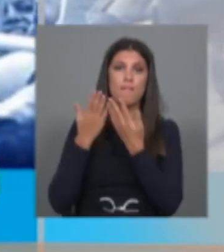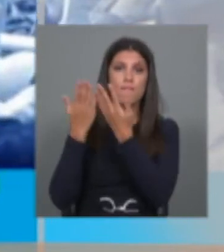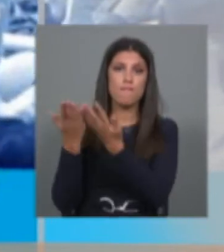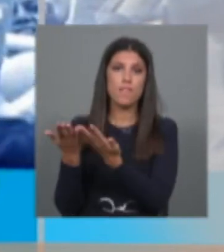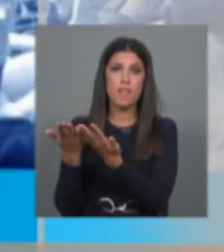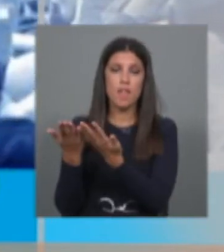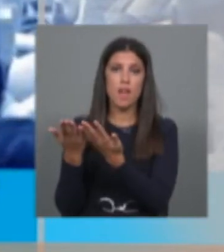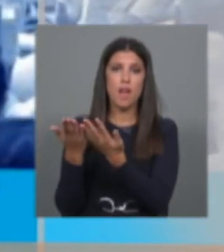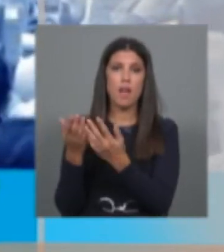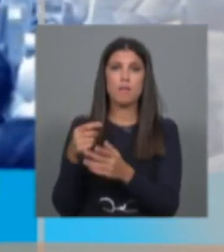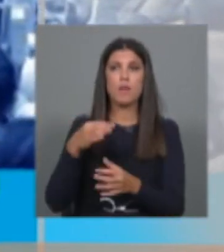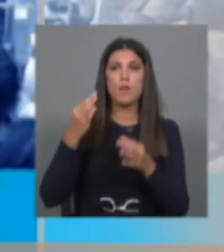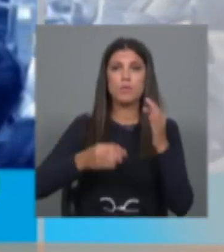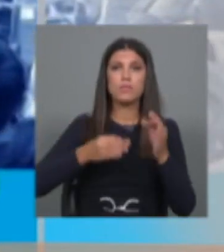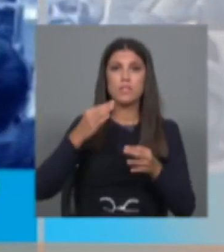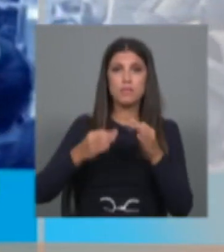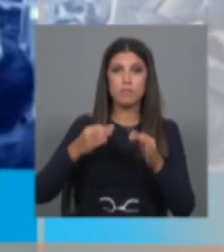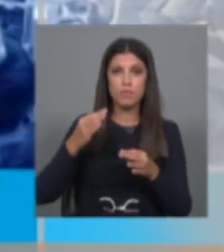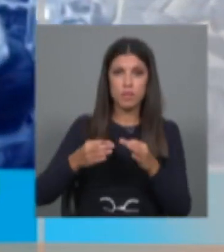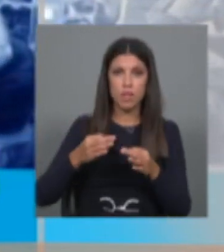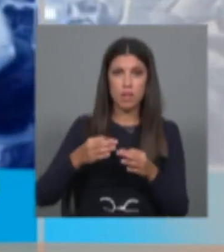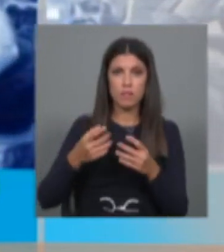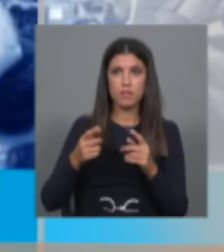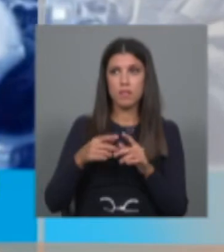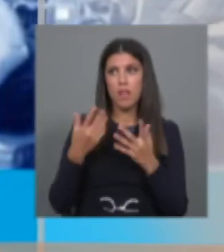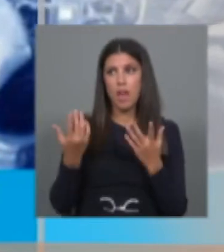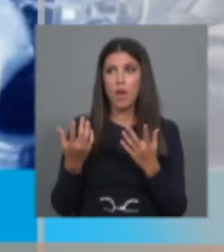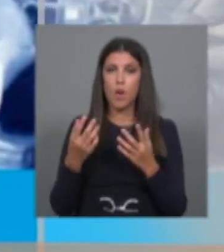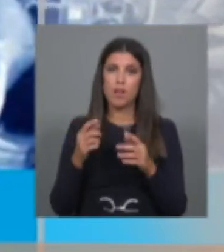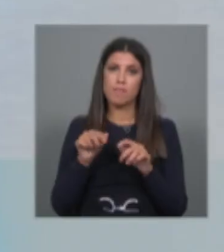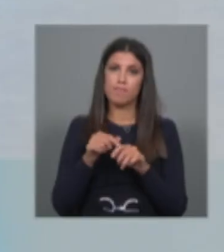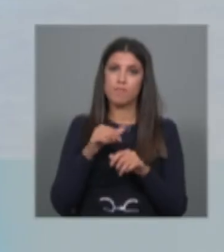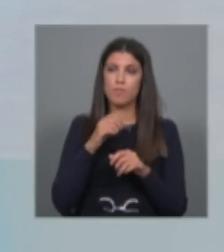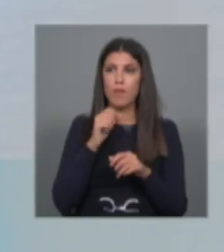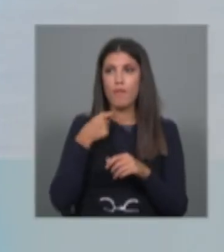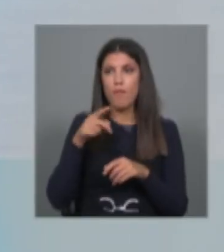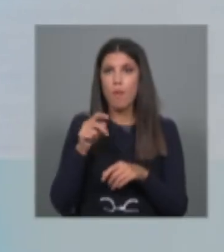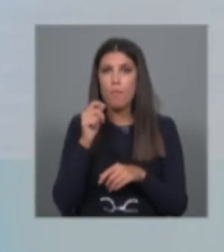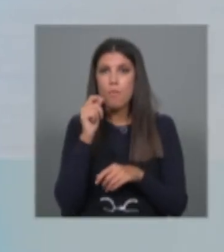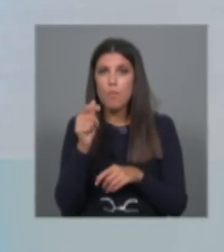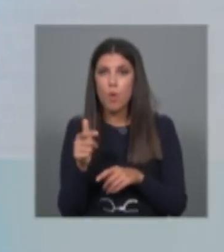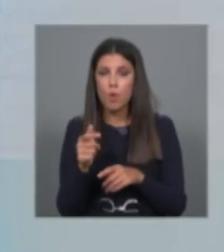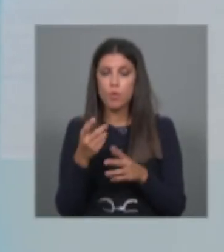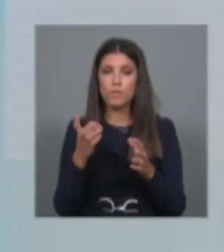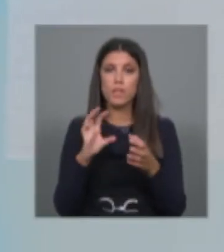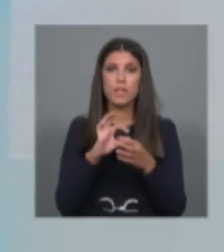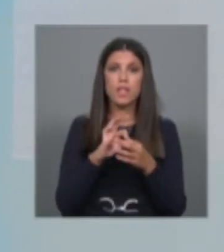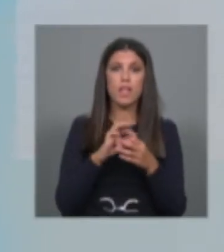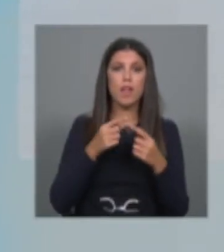instrumento muito pouco usado pelo atual Presidente. A questão do referendo. Portugal tem uma